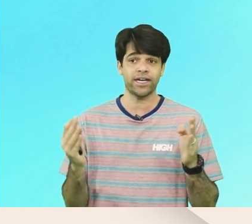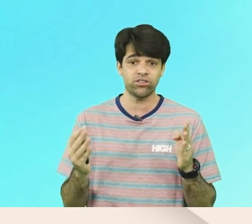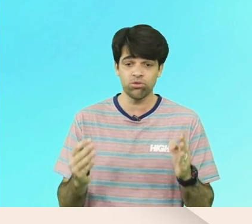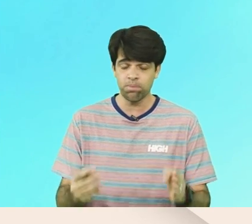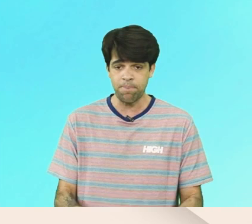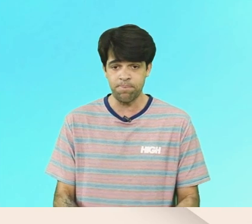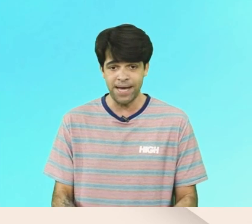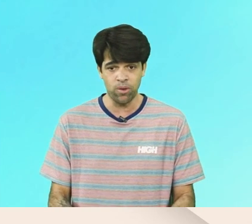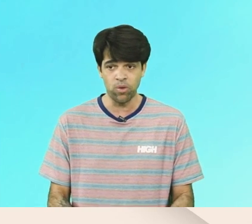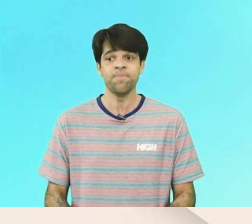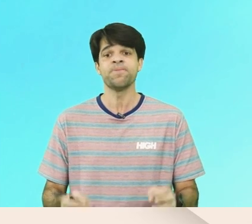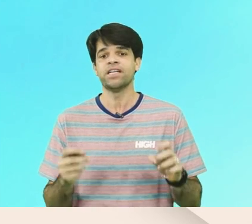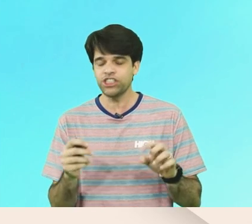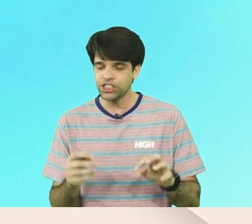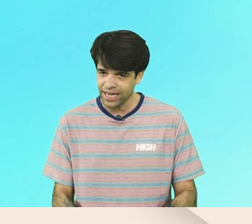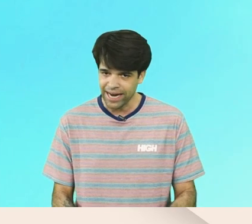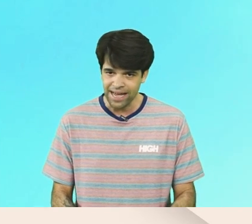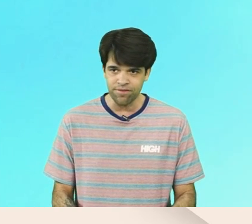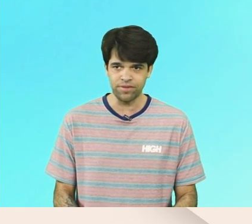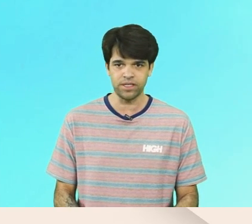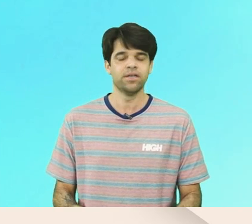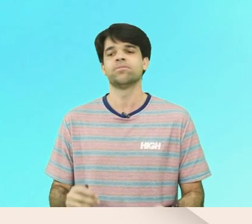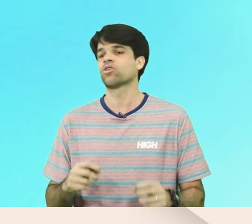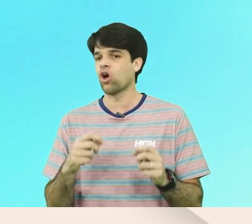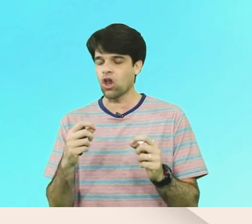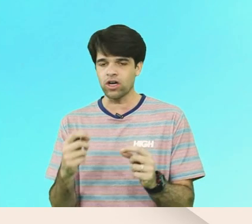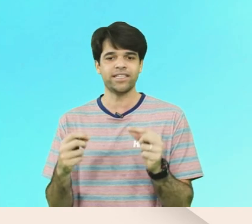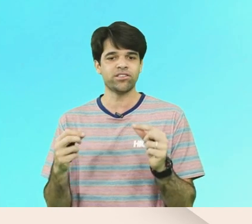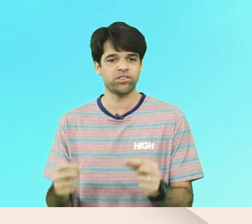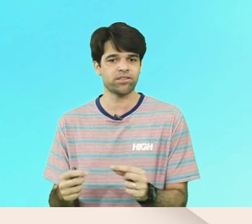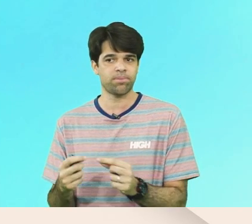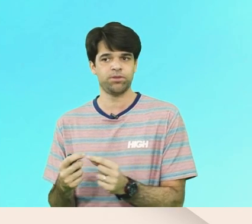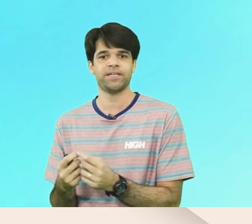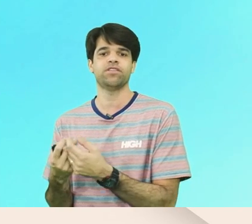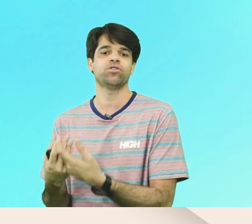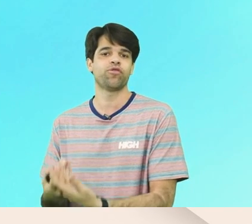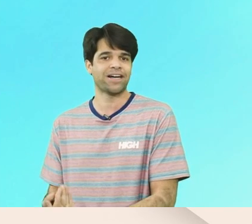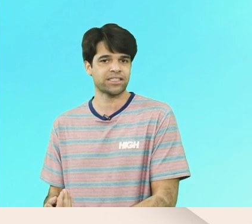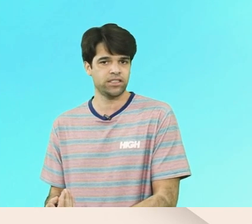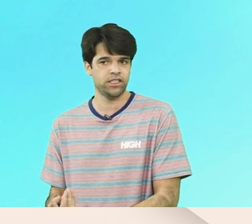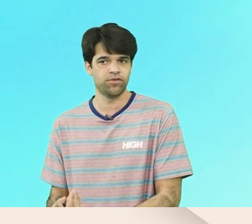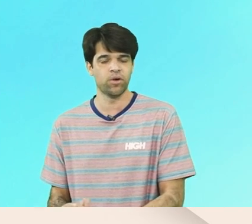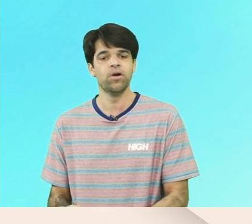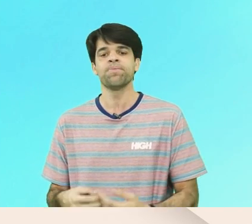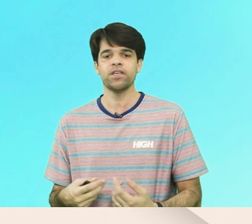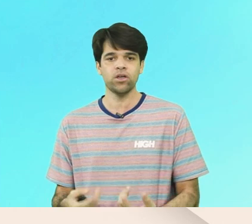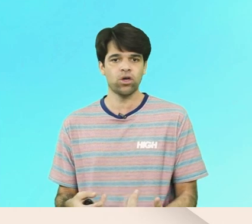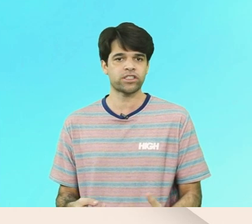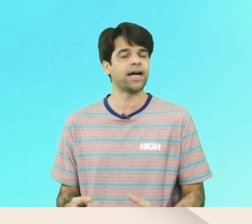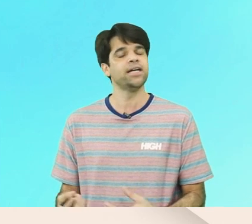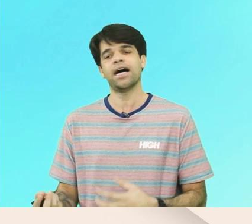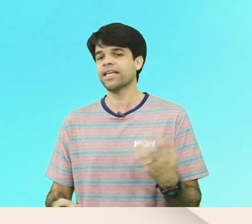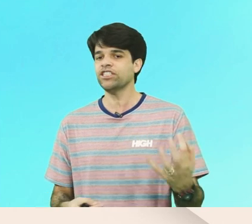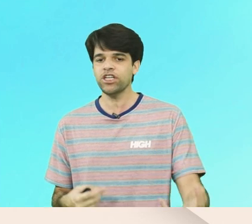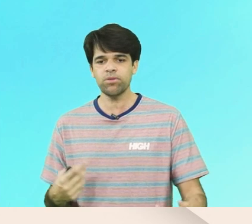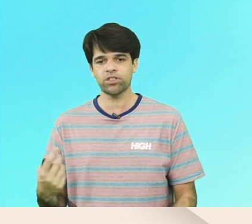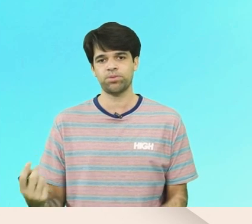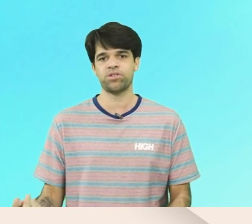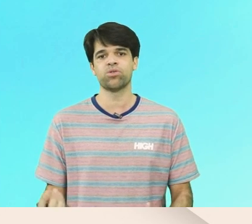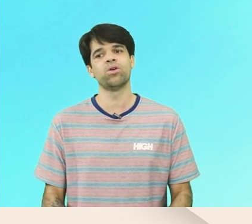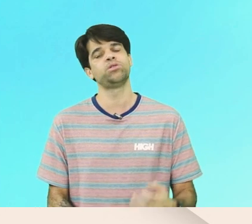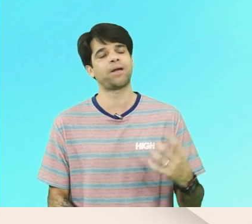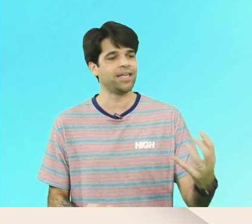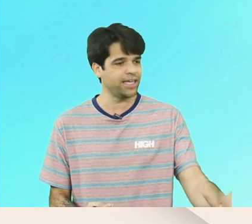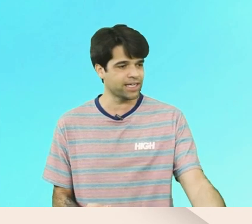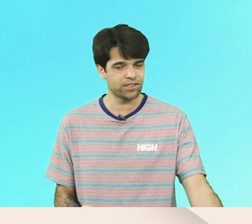ideias. Coloca isso no papel, escreve, coloca isso dentro da perspectiva do factível. E outra, até chama